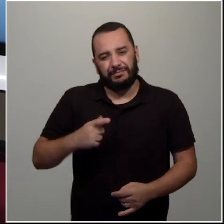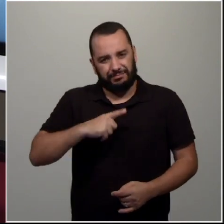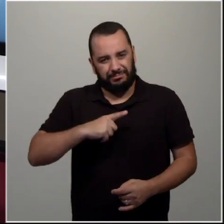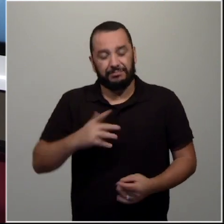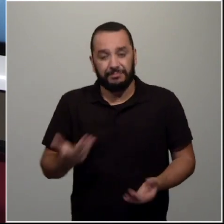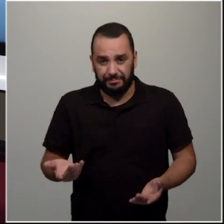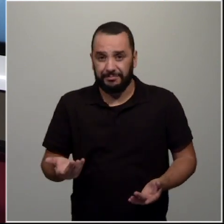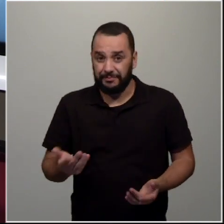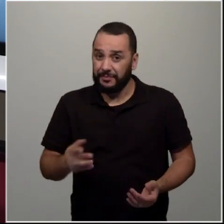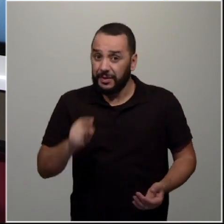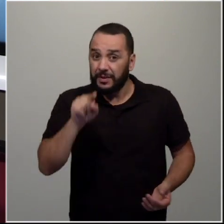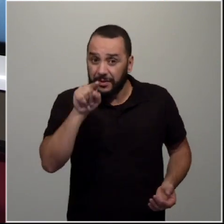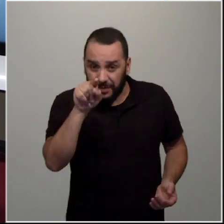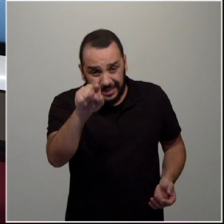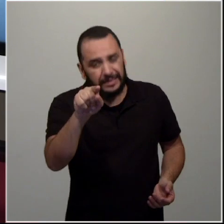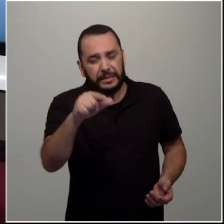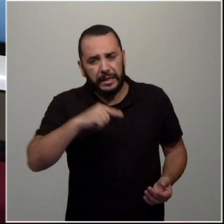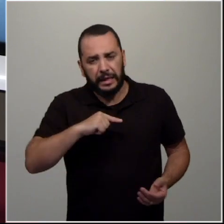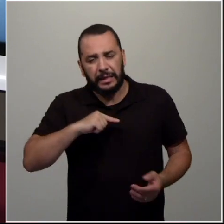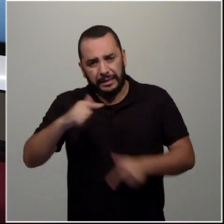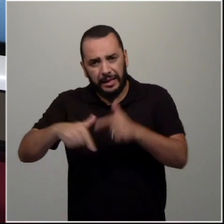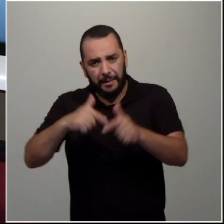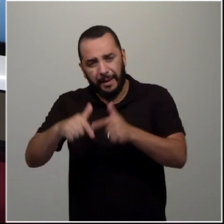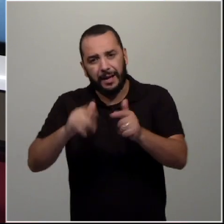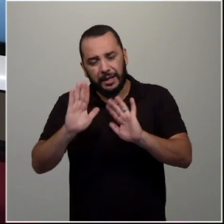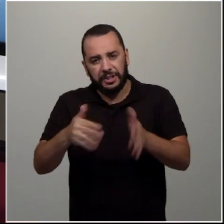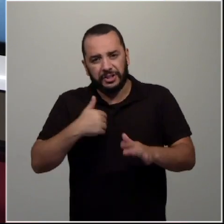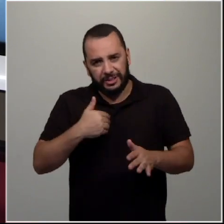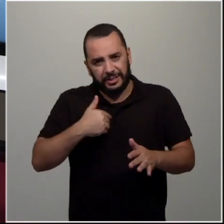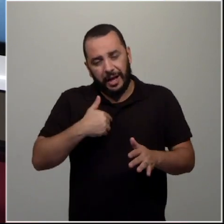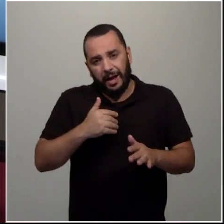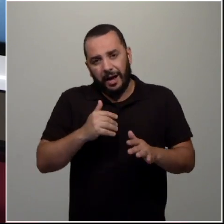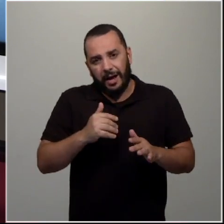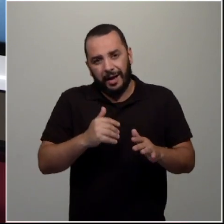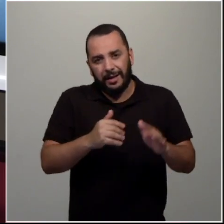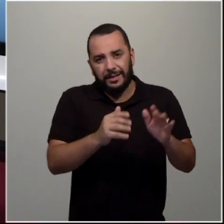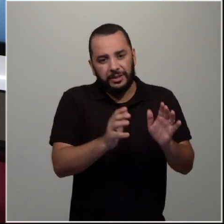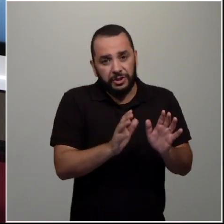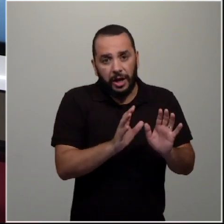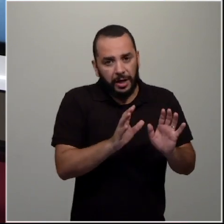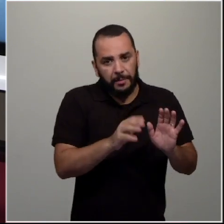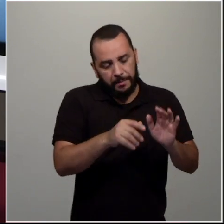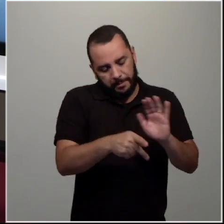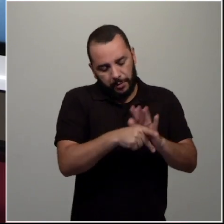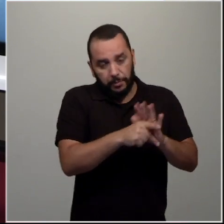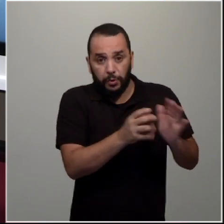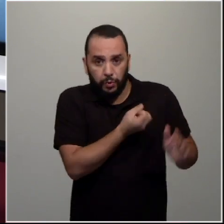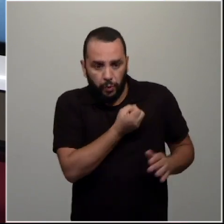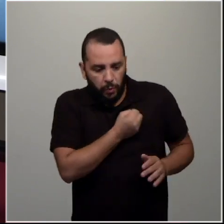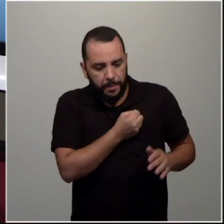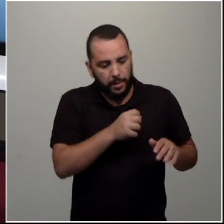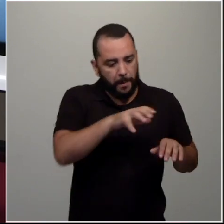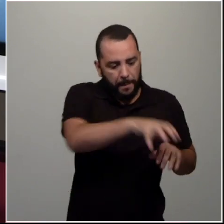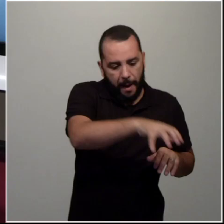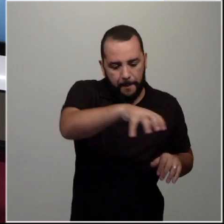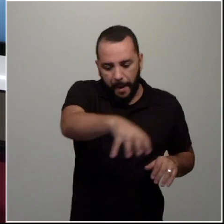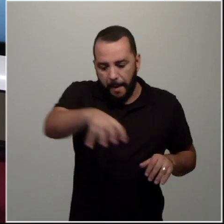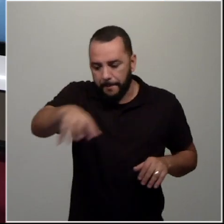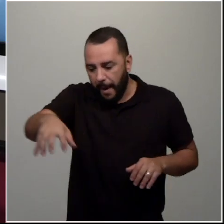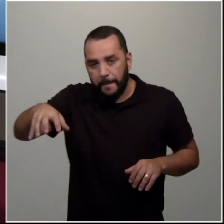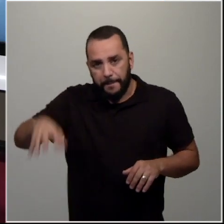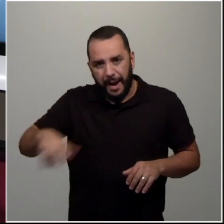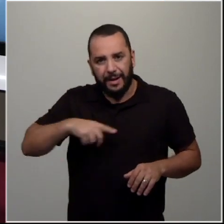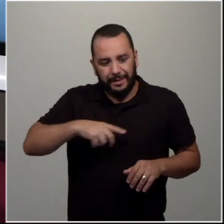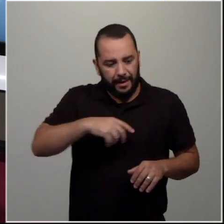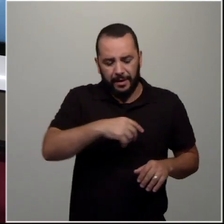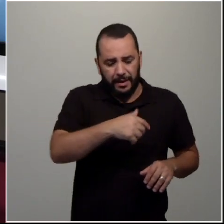quando você trabalha esses diferentes sistemas faz com que o aluno não só olha para o sistema que a gente usa que o sistema de numeração decimal mas também olhe pra